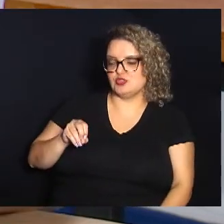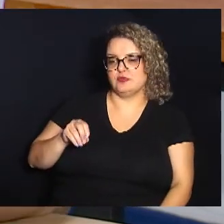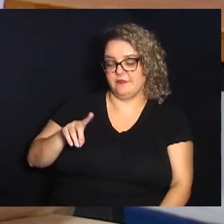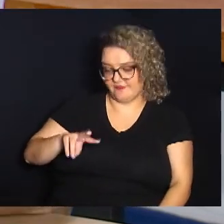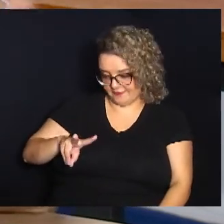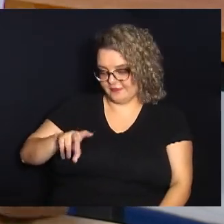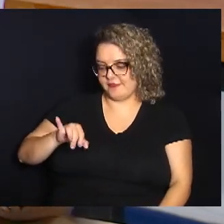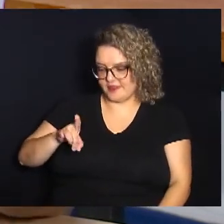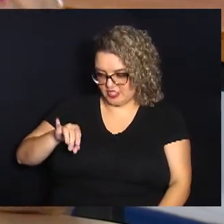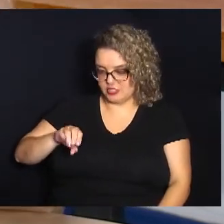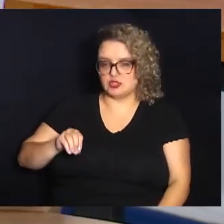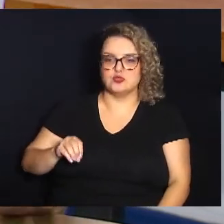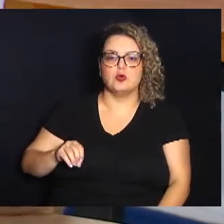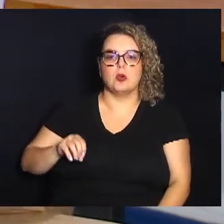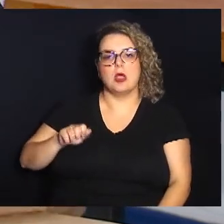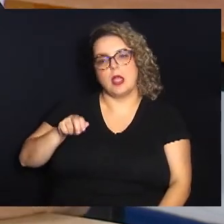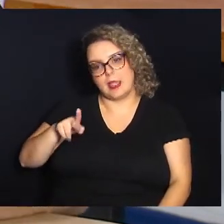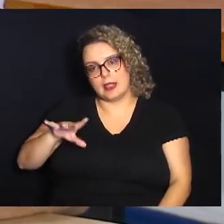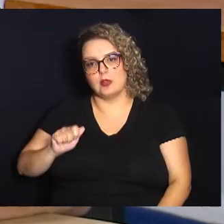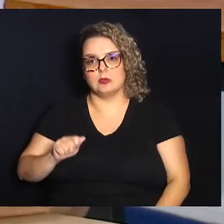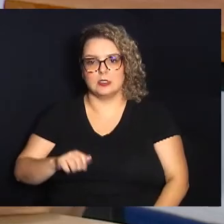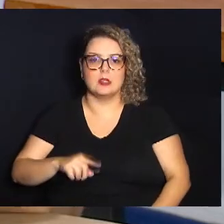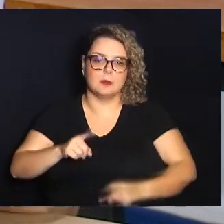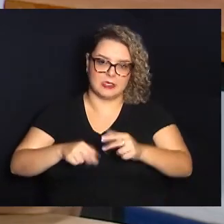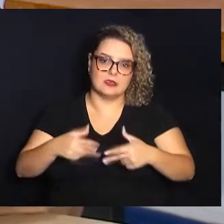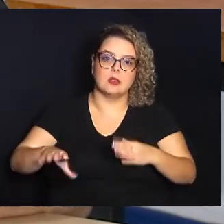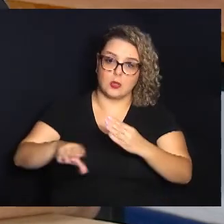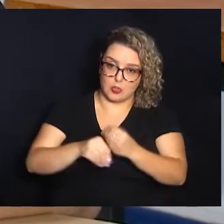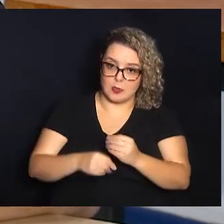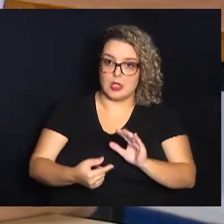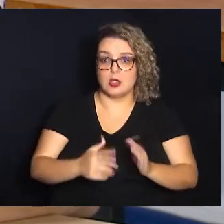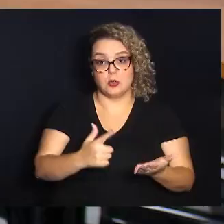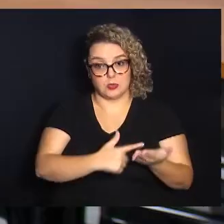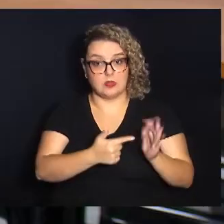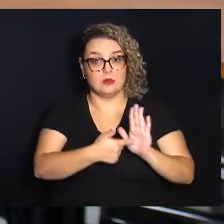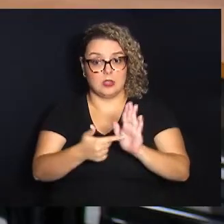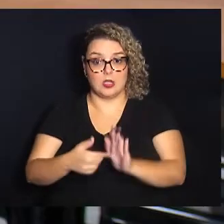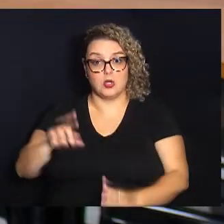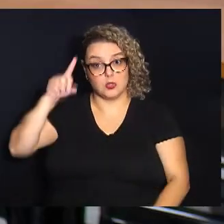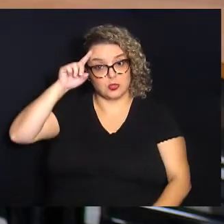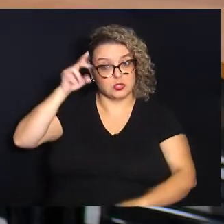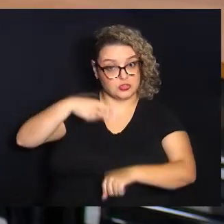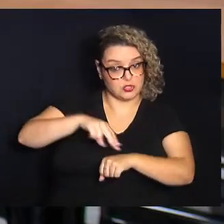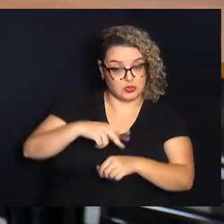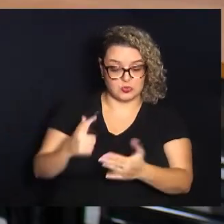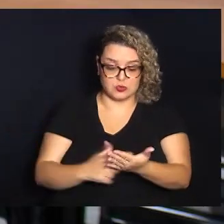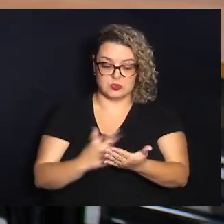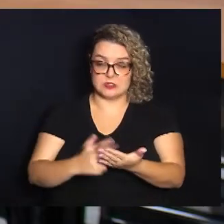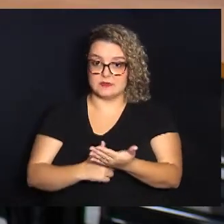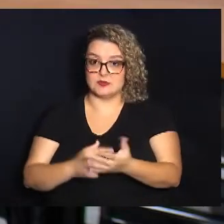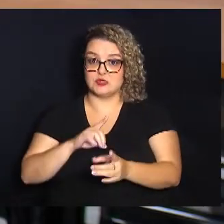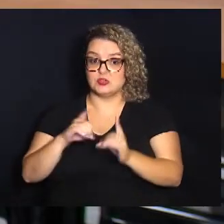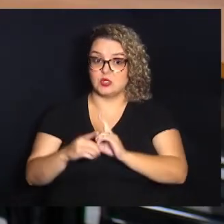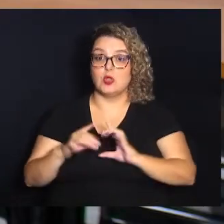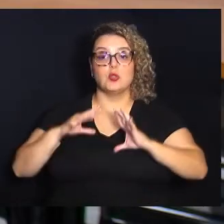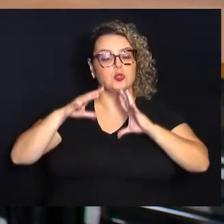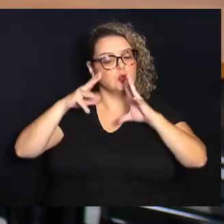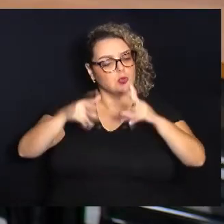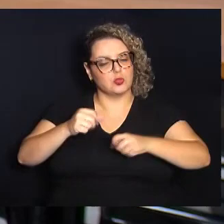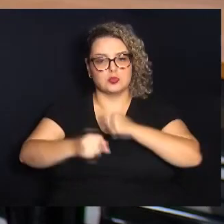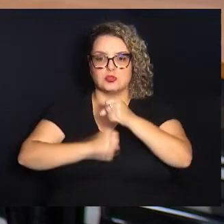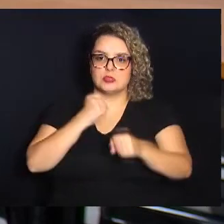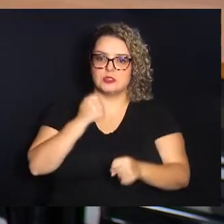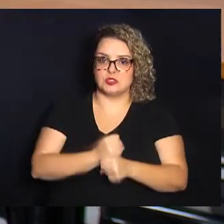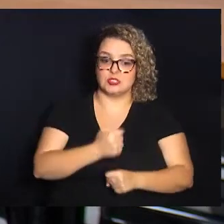como materiais complementares àquilo que o livro mostra. O Dia Nacional do Livro Didático se comemora todos